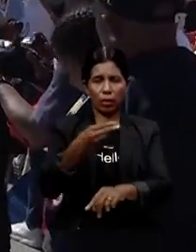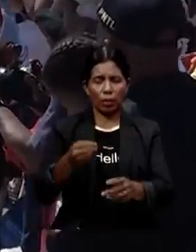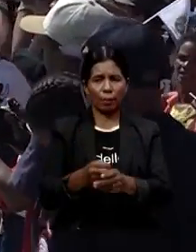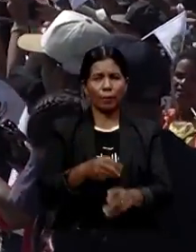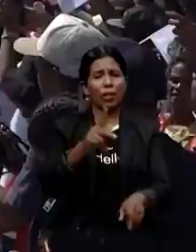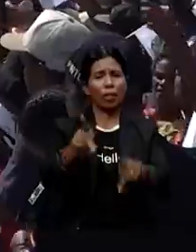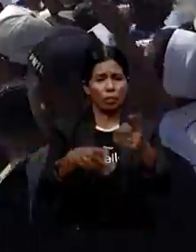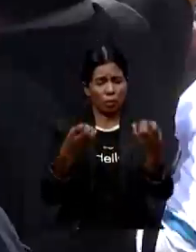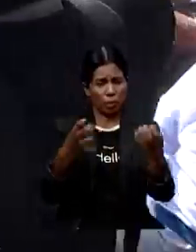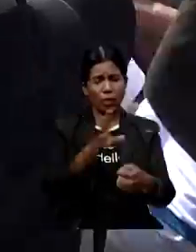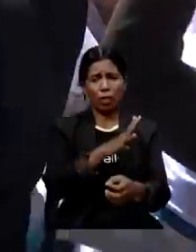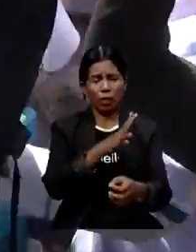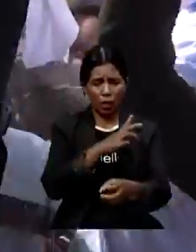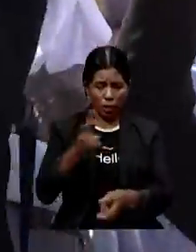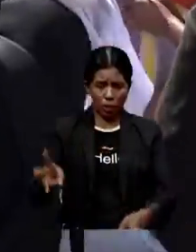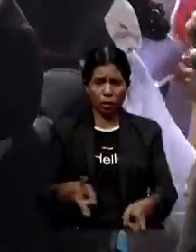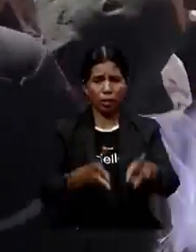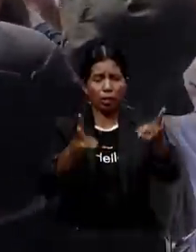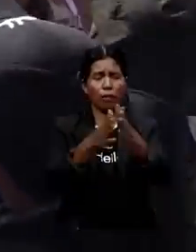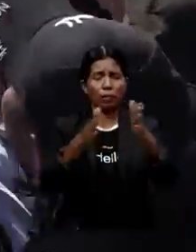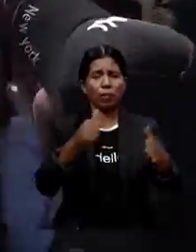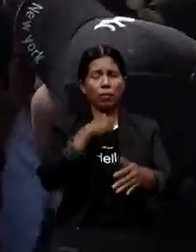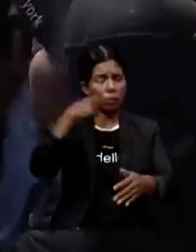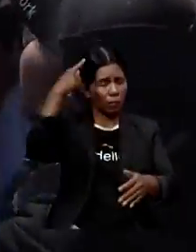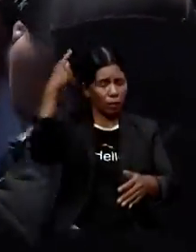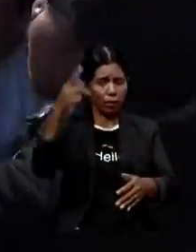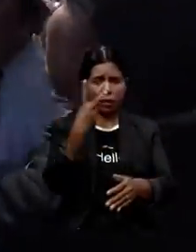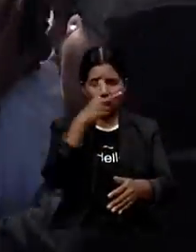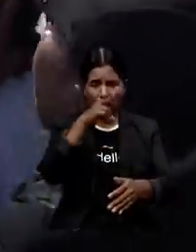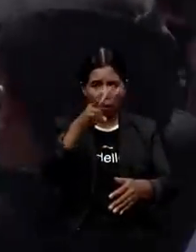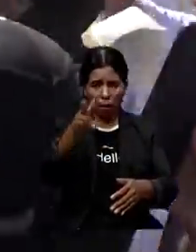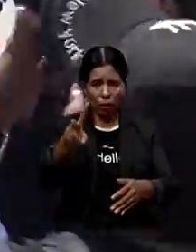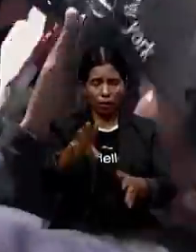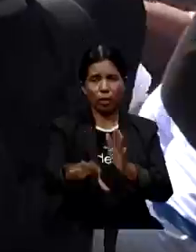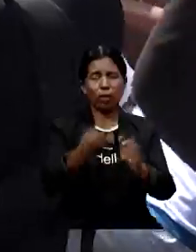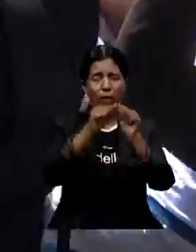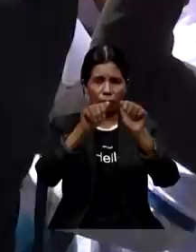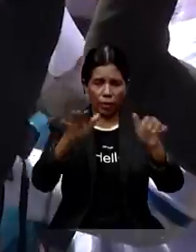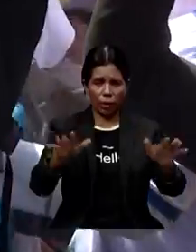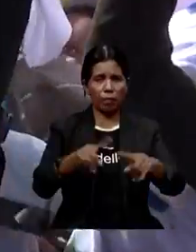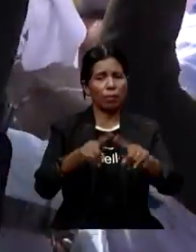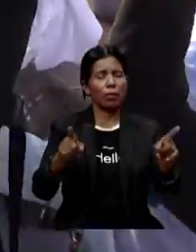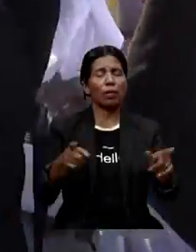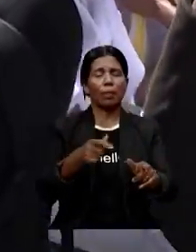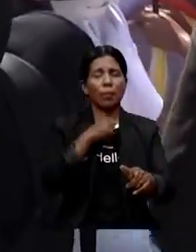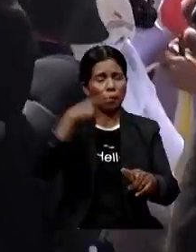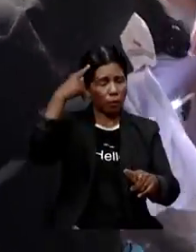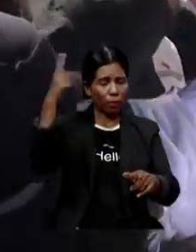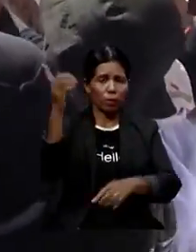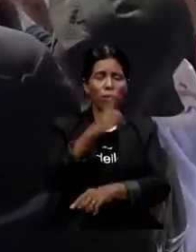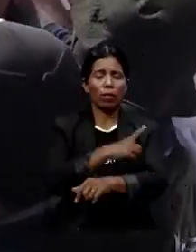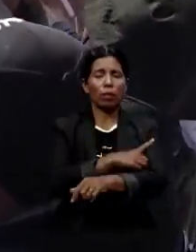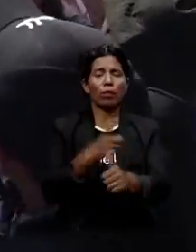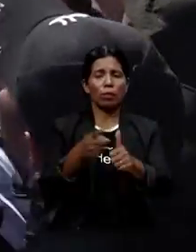Rihun Barrihun Maken e Estrada Protocolo, Nebe Papa Seliu, ou de Arre Direita, no Retam Benção. Mebe Benira Papa to Ia Loron